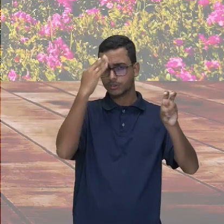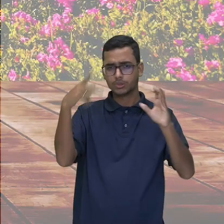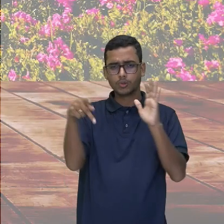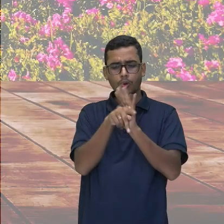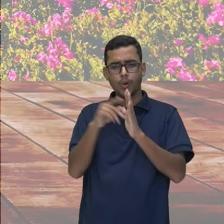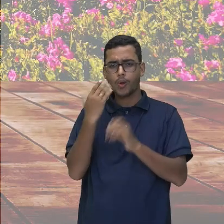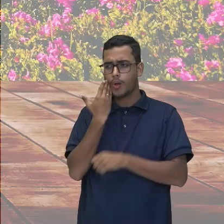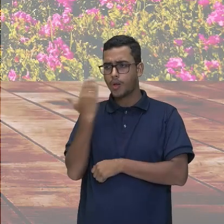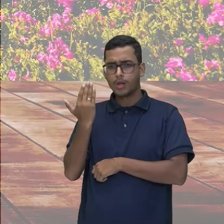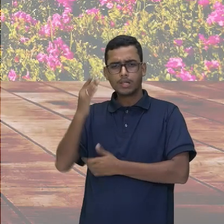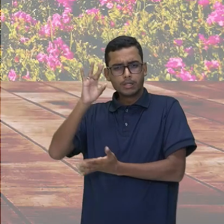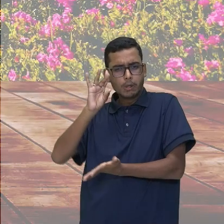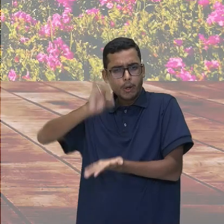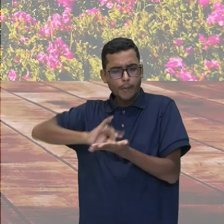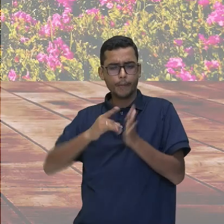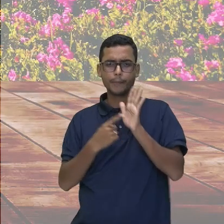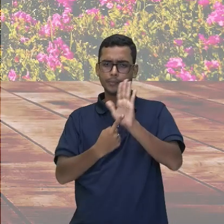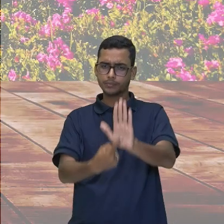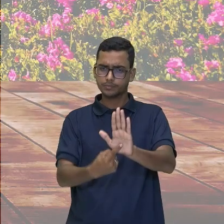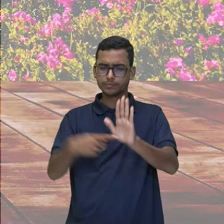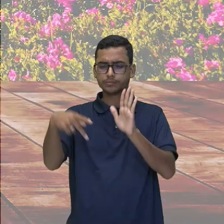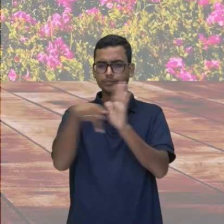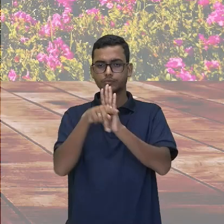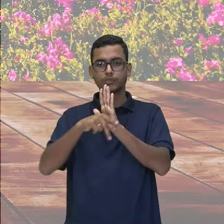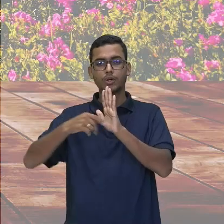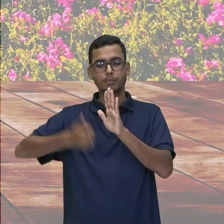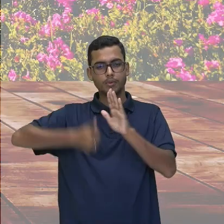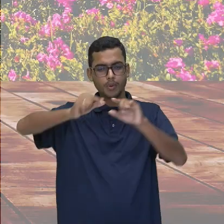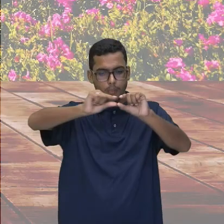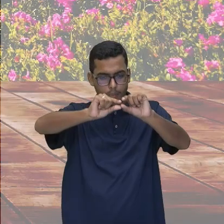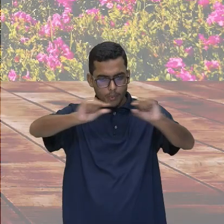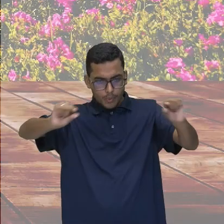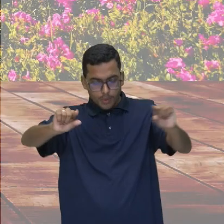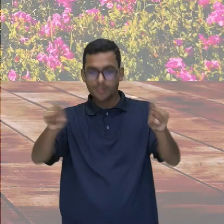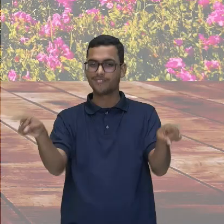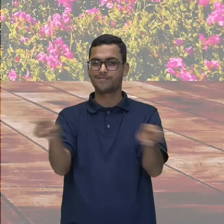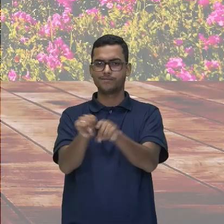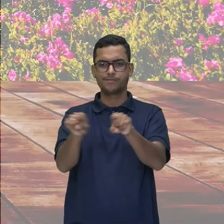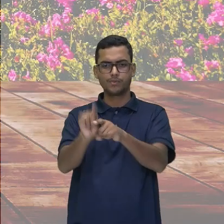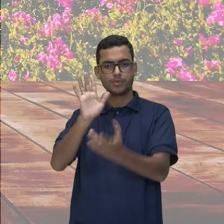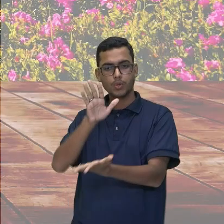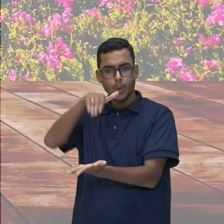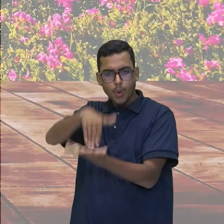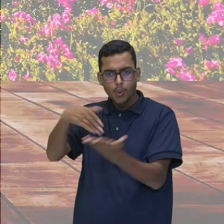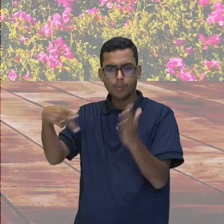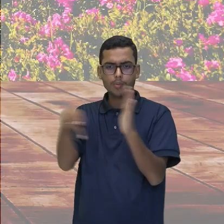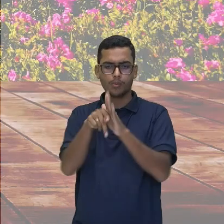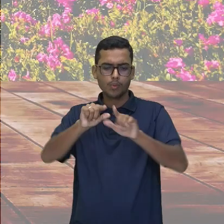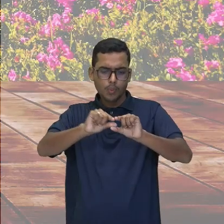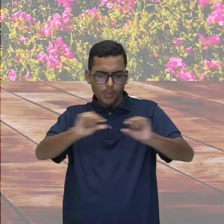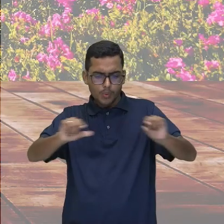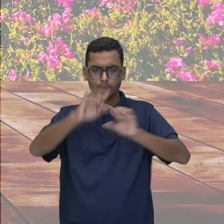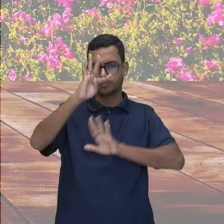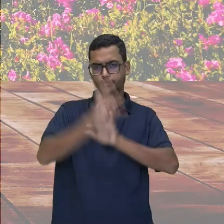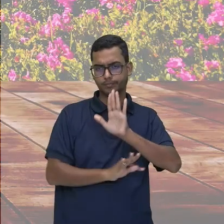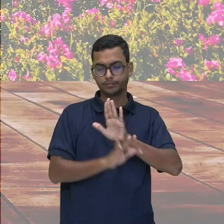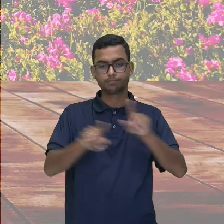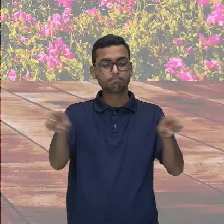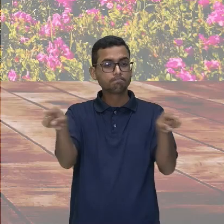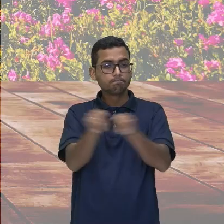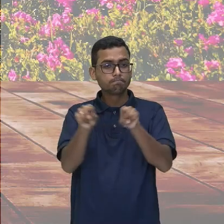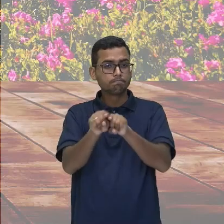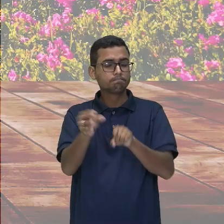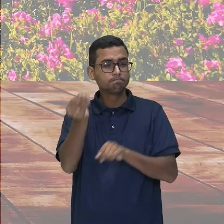está se confirmando nas primeiras e nas últimas linhas do texto, certo? O que mais que você vai